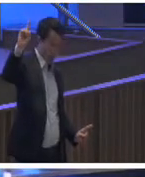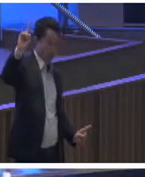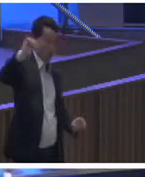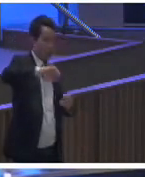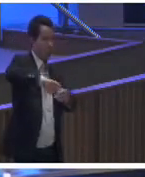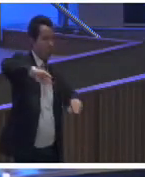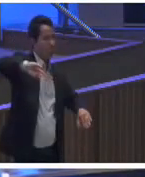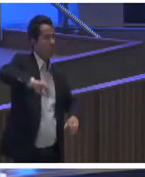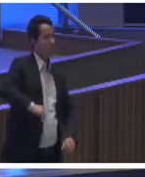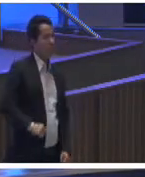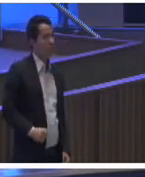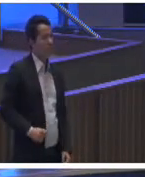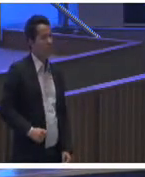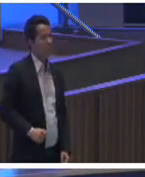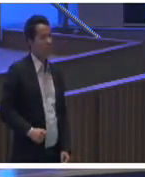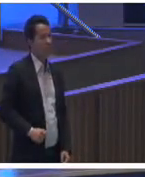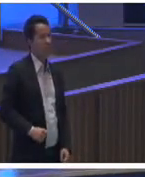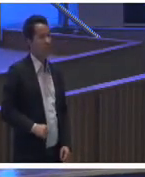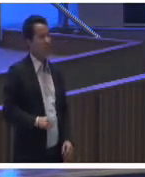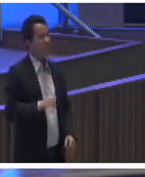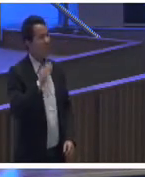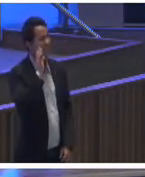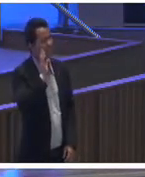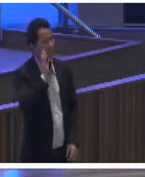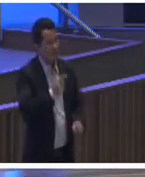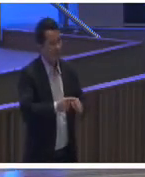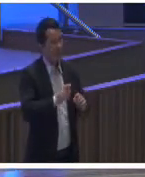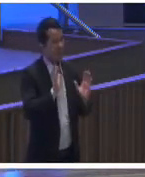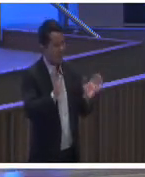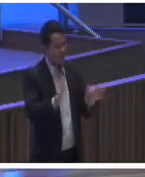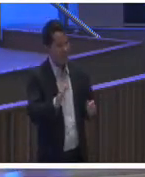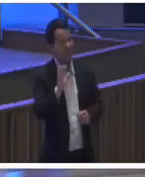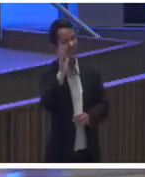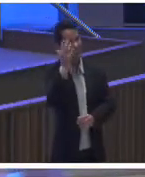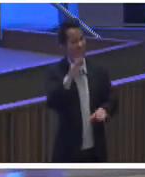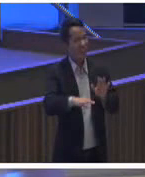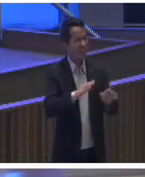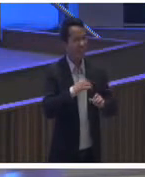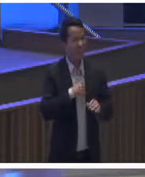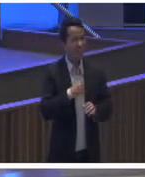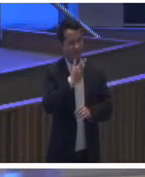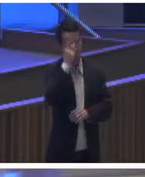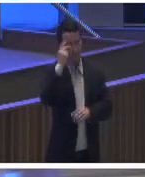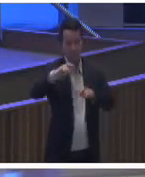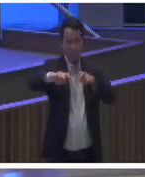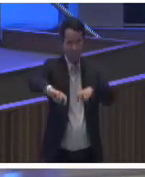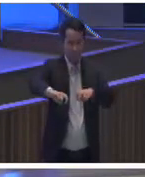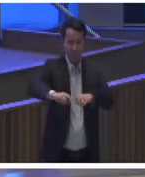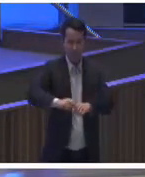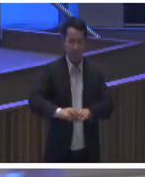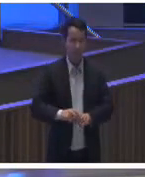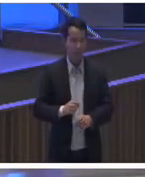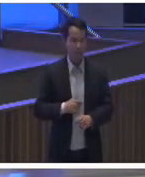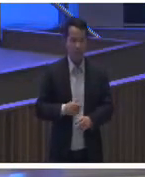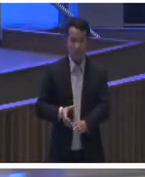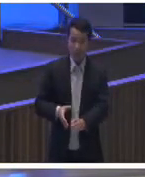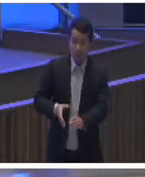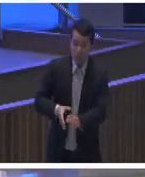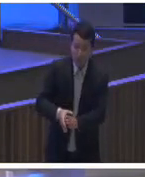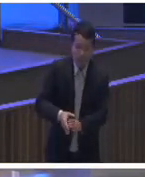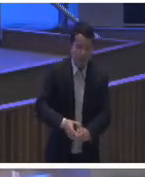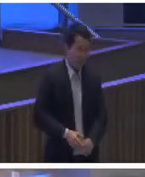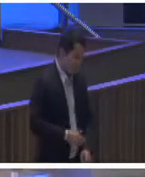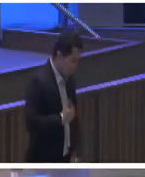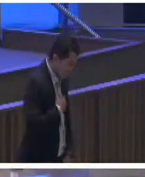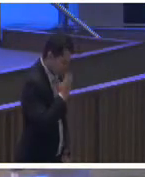assim: pastor, eu já sei, eu já ouvi várias vezes, a Bíblia diz isso, diz aquilo outro, diz aquilo outro. Eu